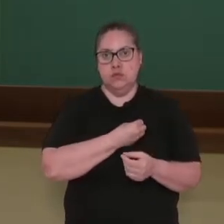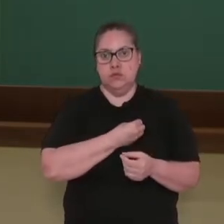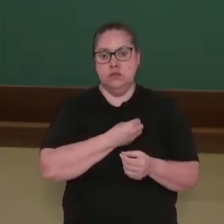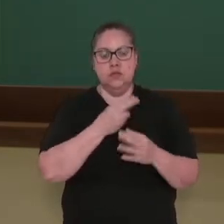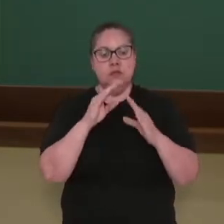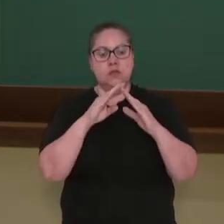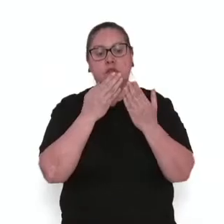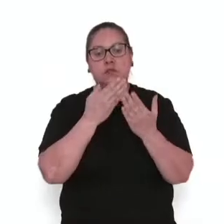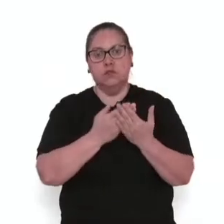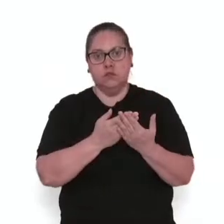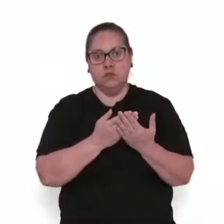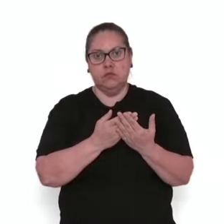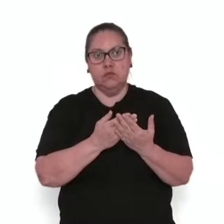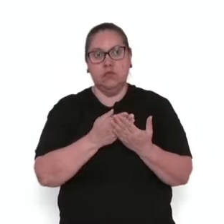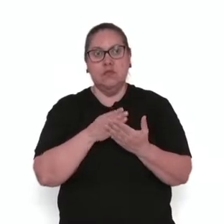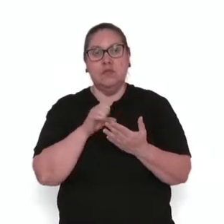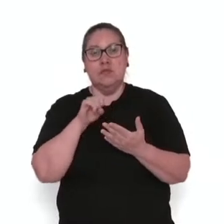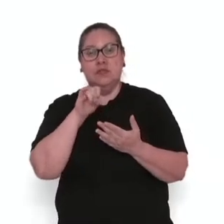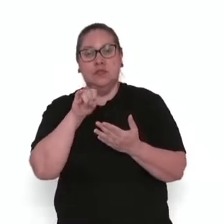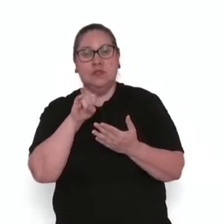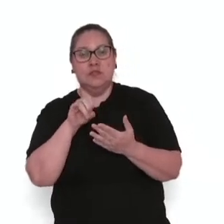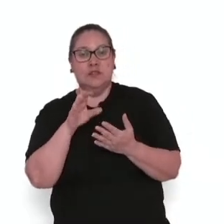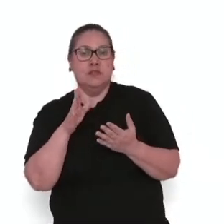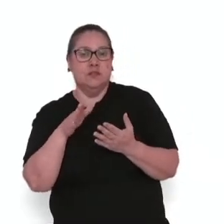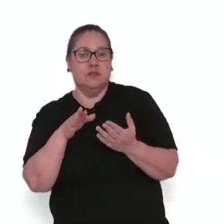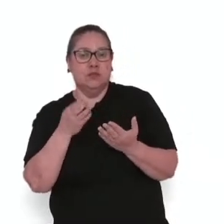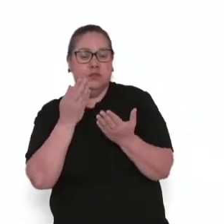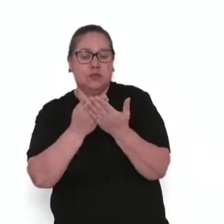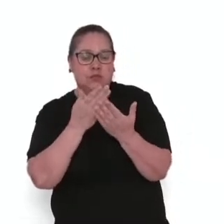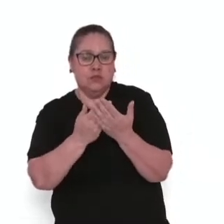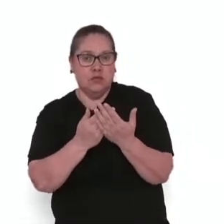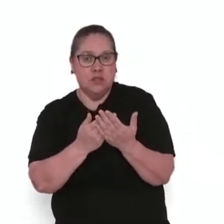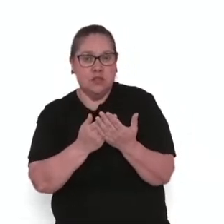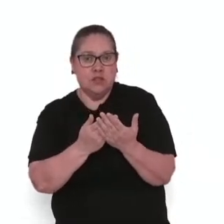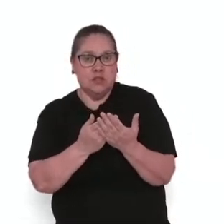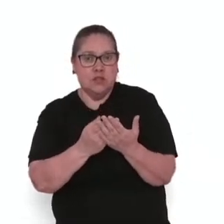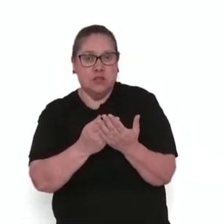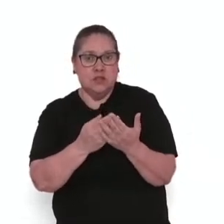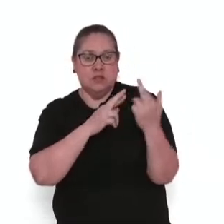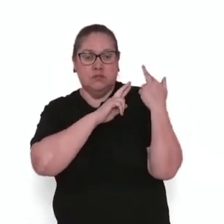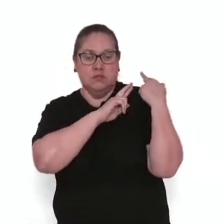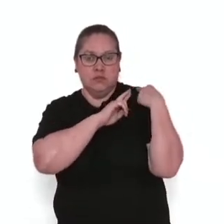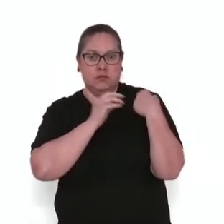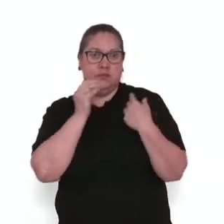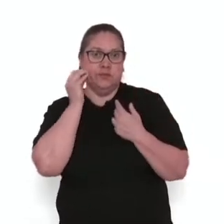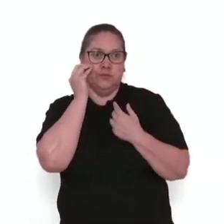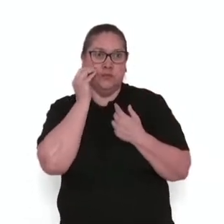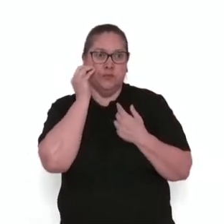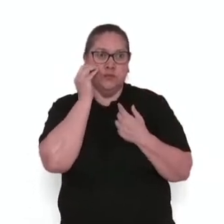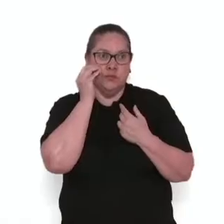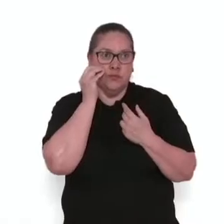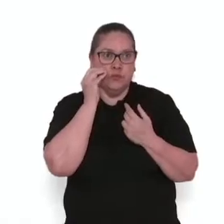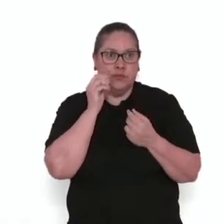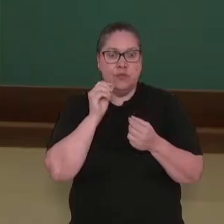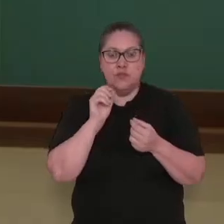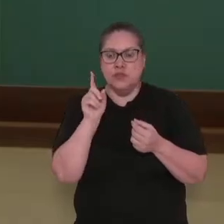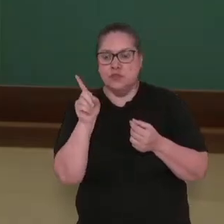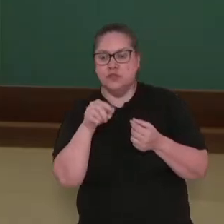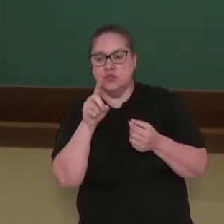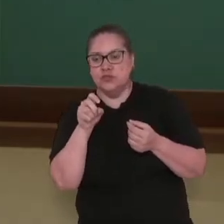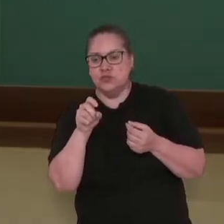pessoas. E a responsabilidade na escola? Responsabilidade é algo muito importante em todas